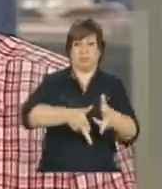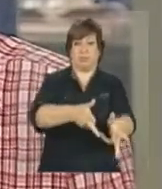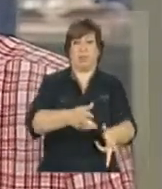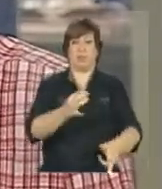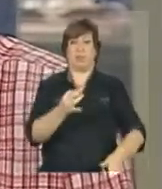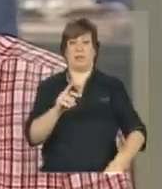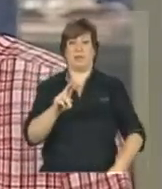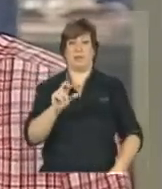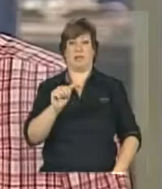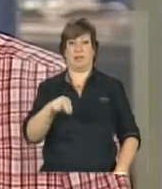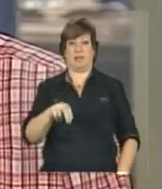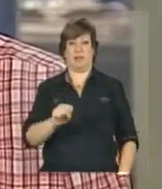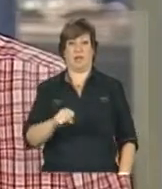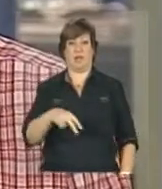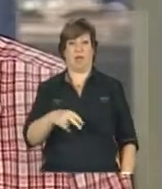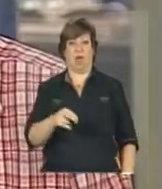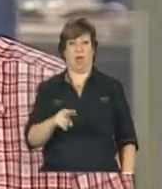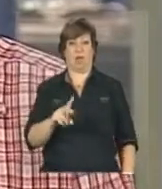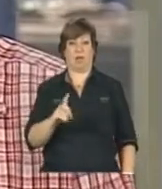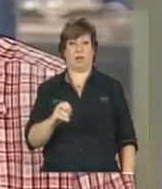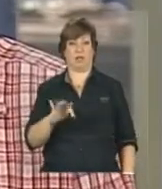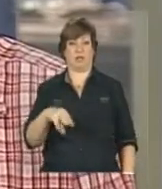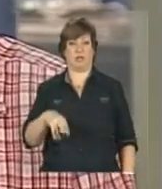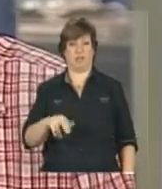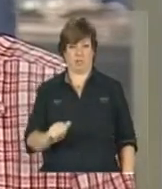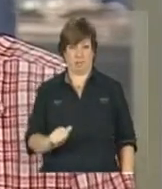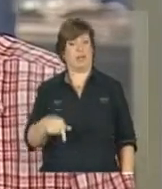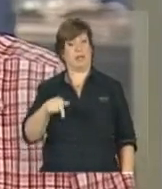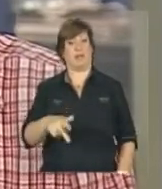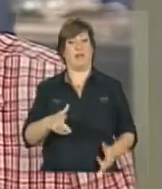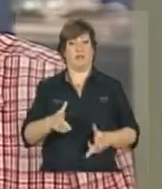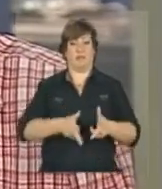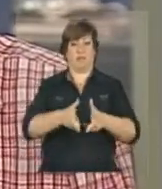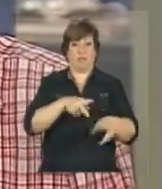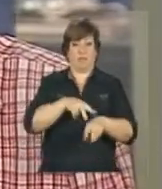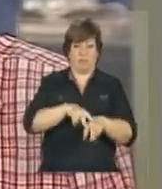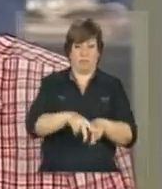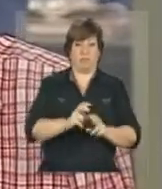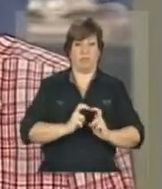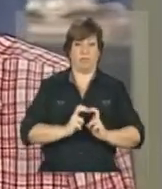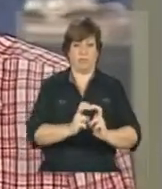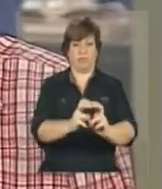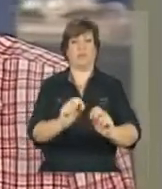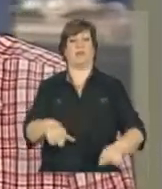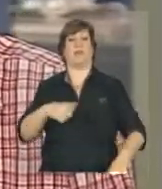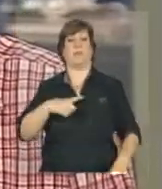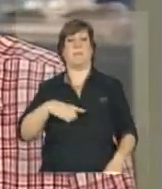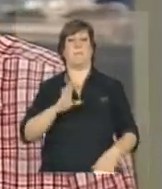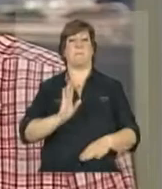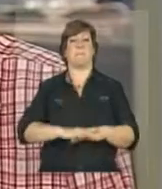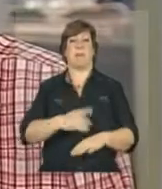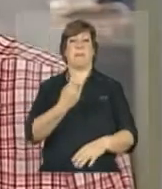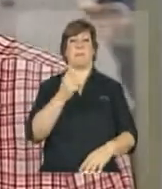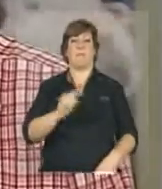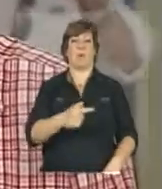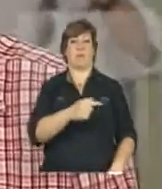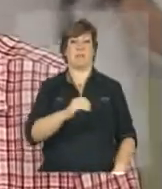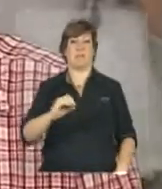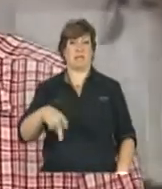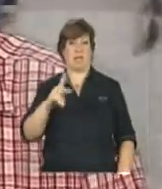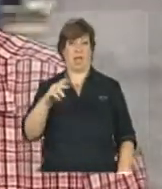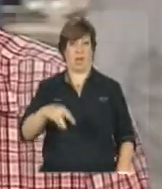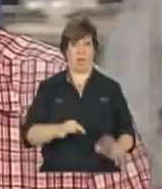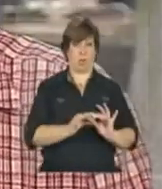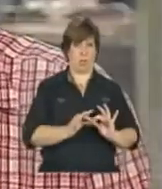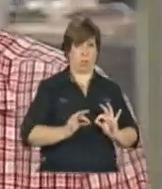transnordestina. Nós estamos falando de uma ferrovia que tem mais de 1.700 quilômetros